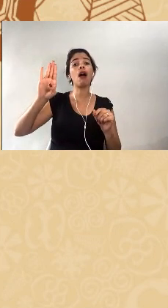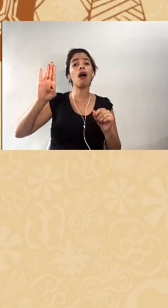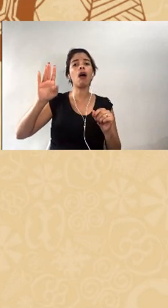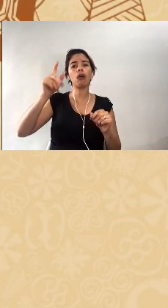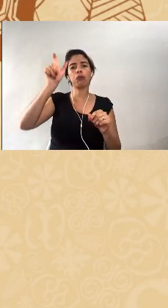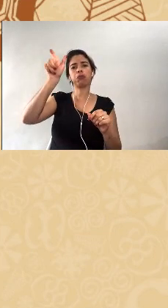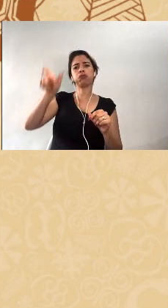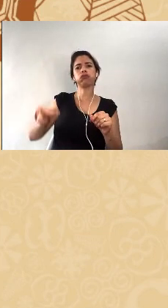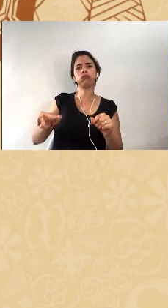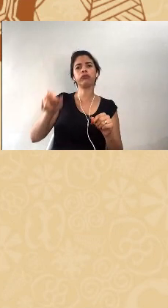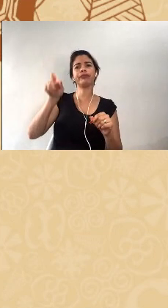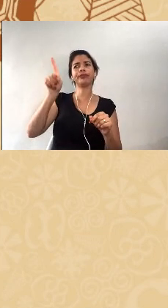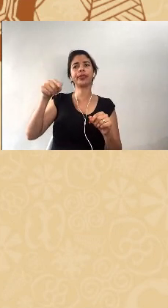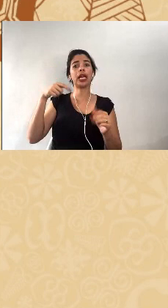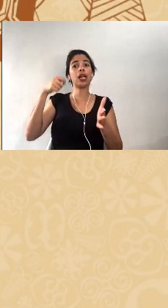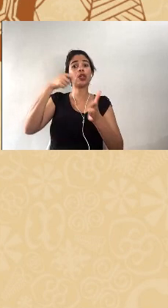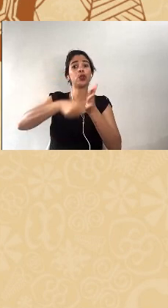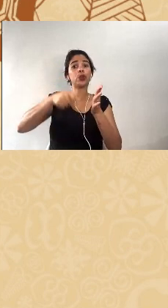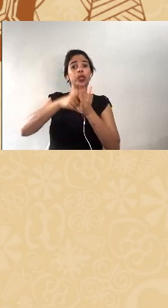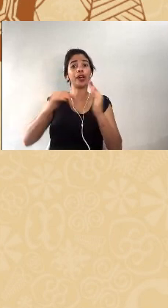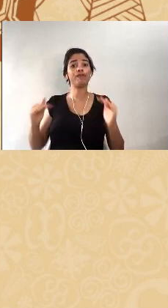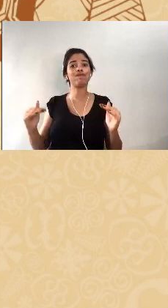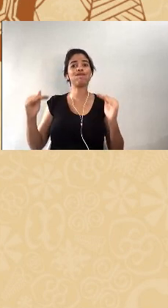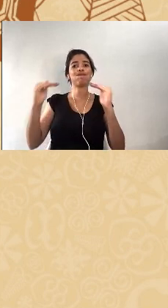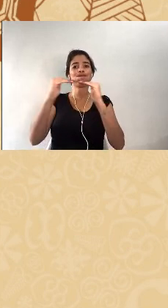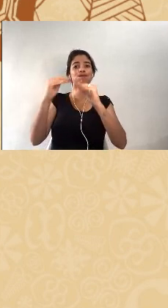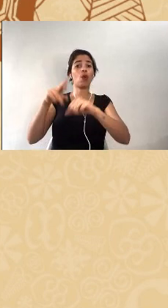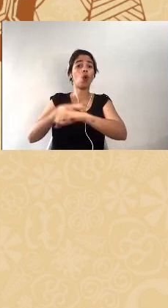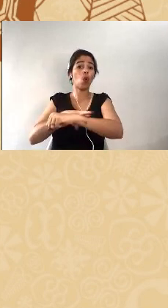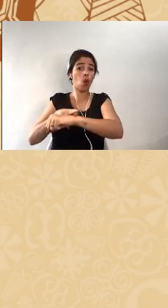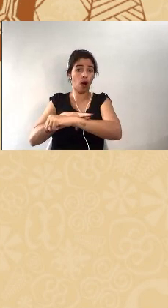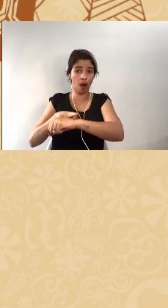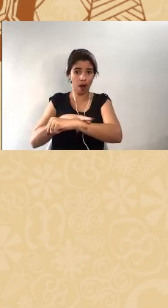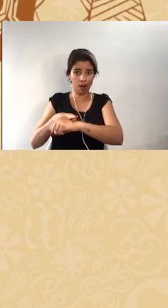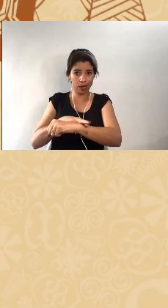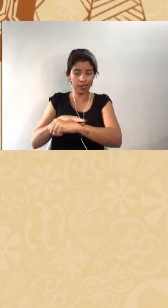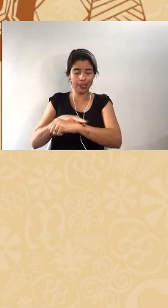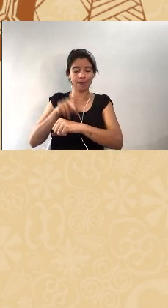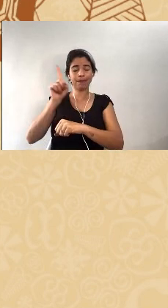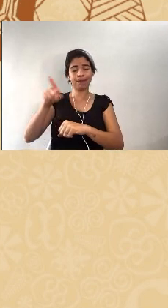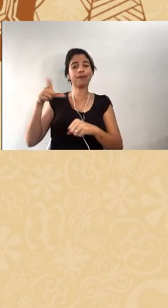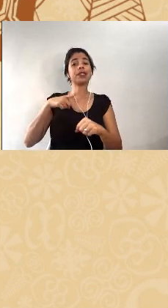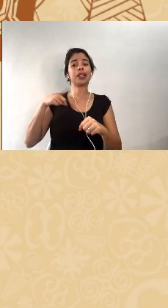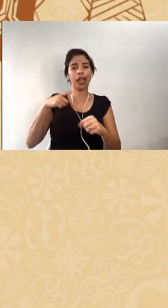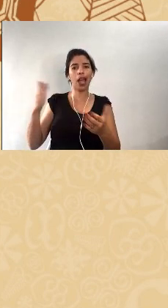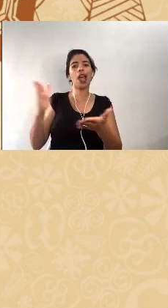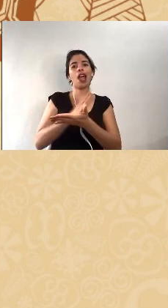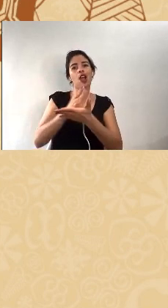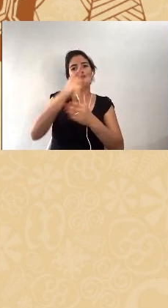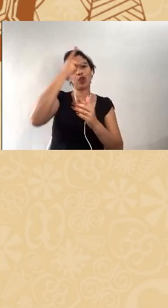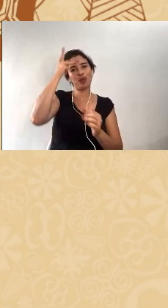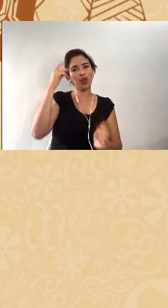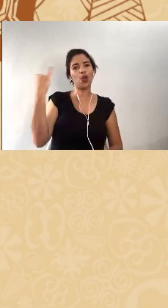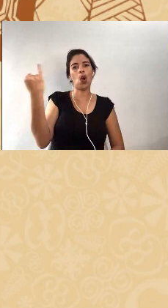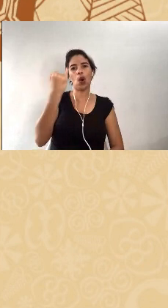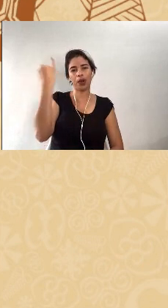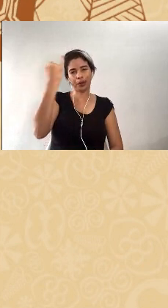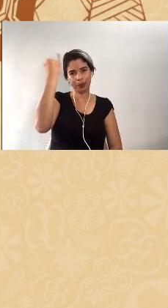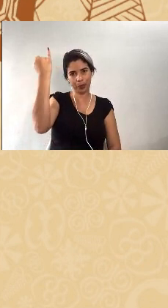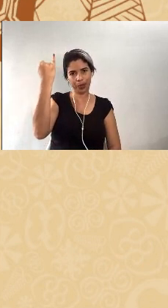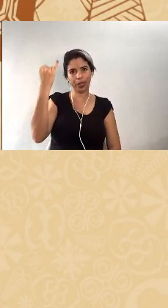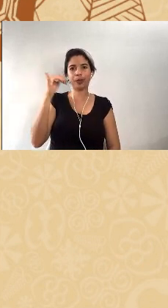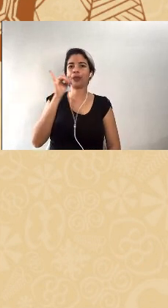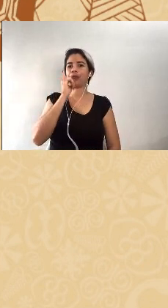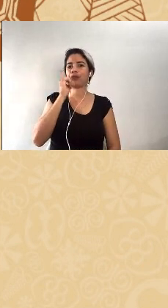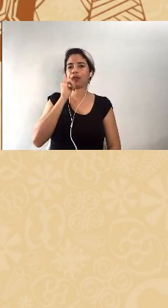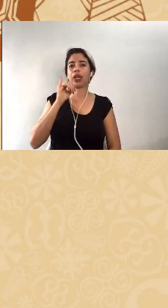para a igualdade racial, na construção de uma sociedade antirracista, né, tem alguns atores que vão ser importantes nessa construção. As